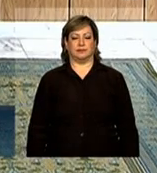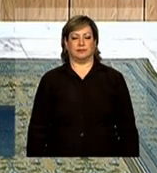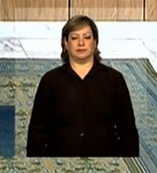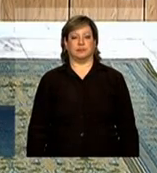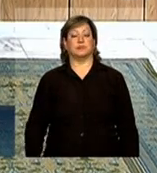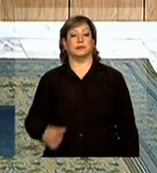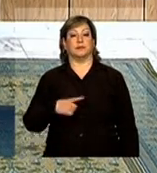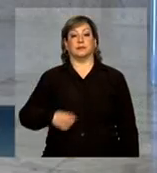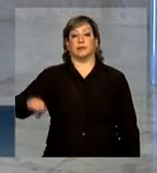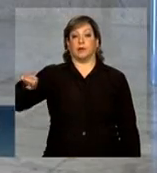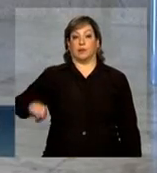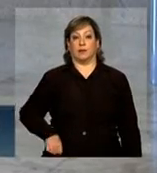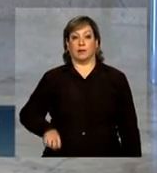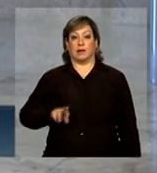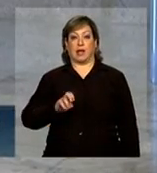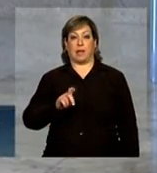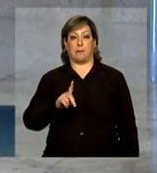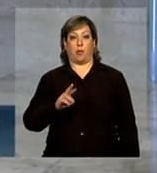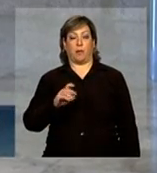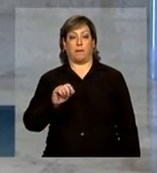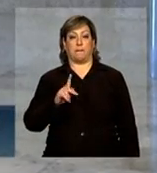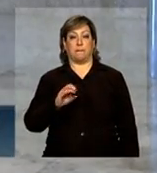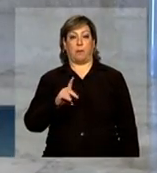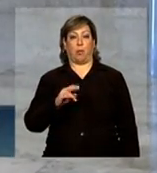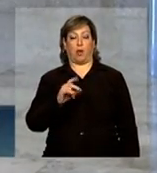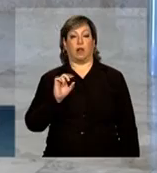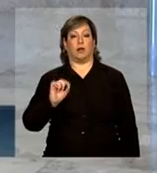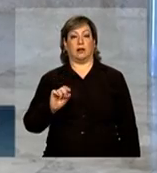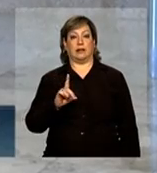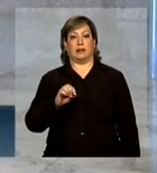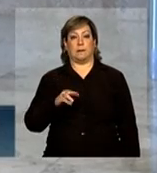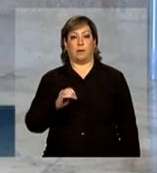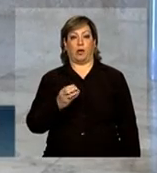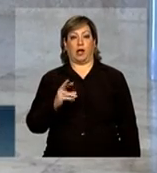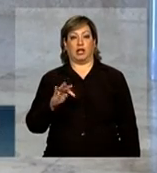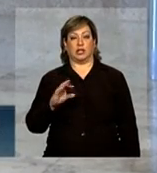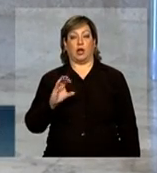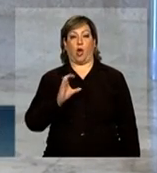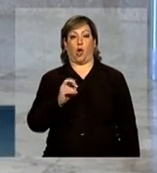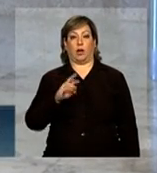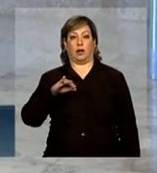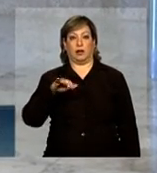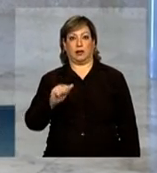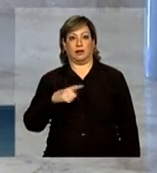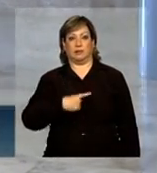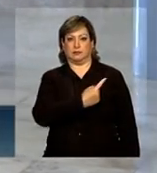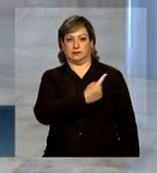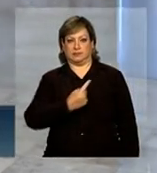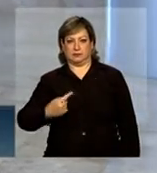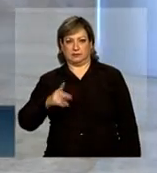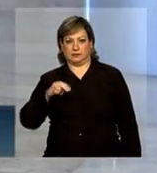O embaixador da República Popular Democrática da Coreia, Kim Tae-jong.